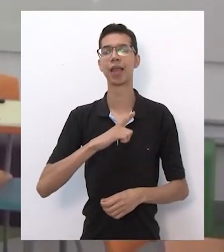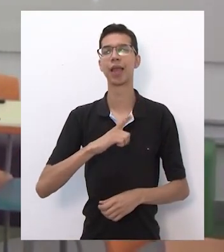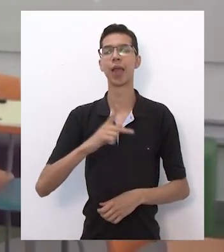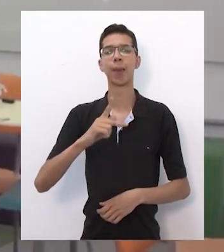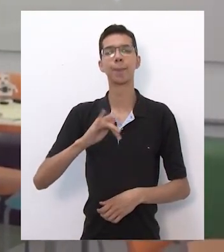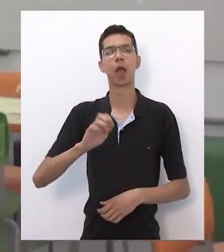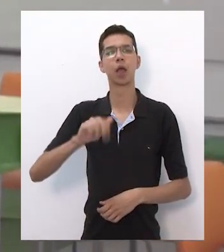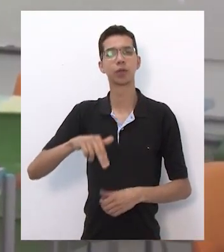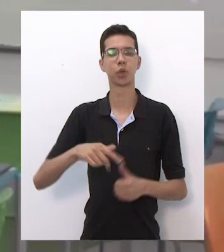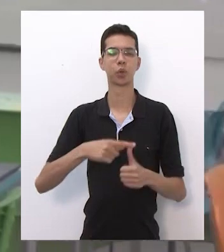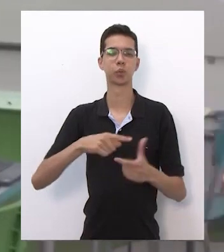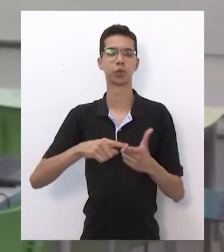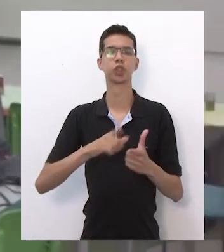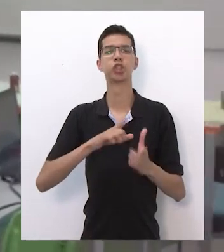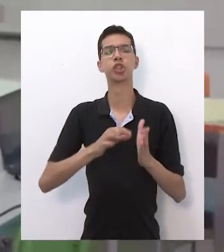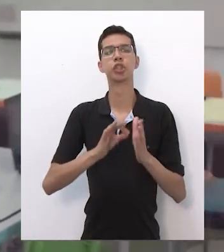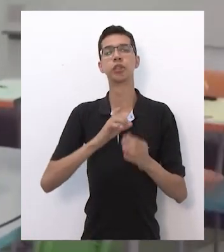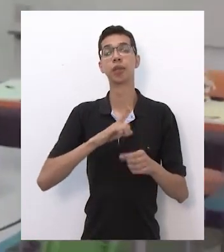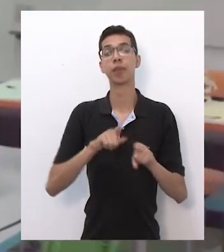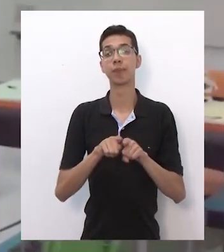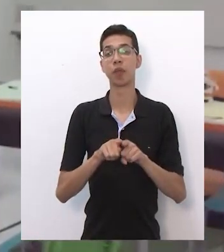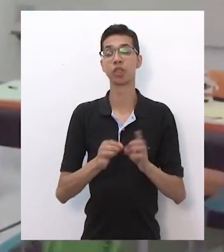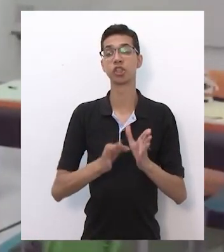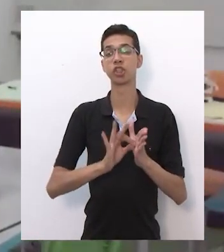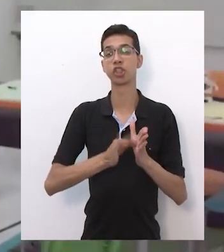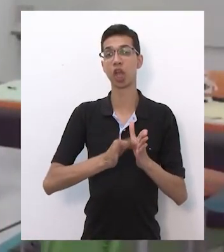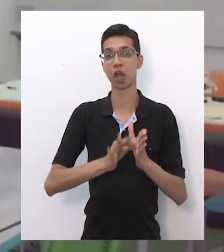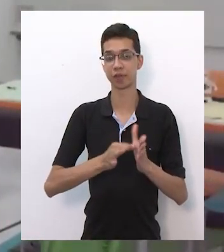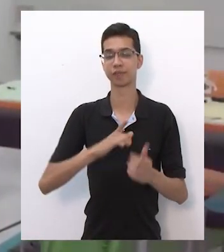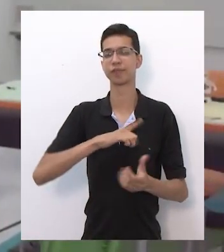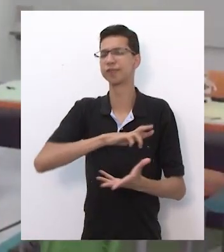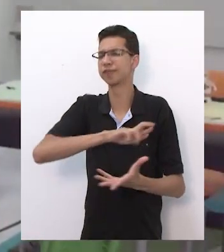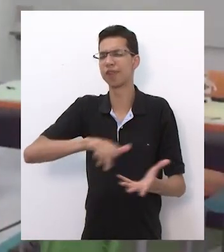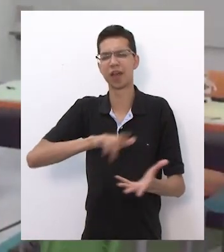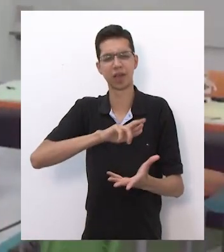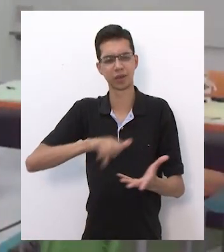Java, várias linguagens de programação. Mas essa,